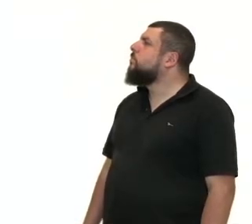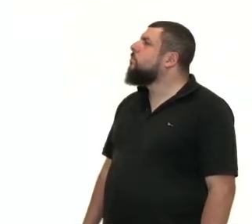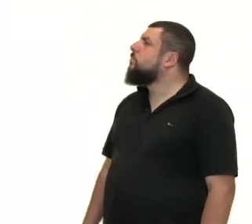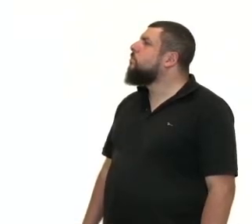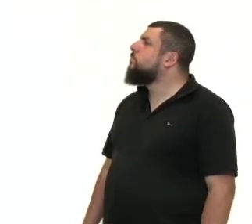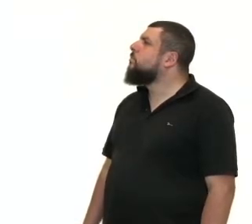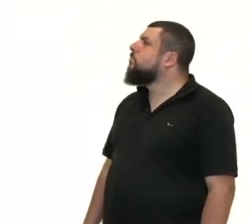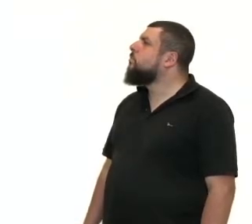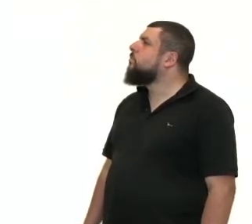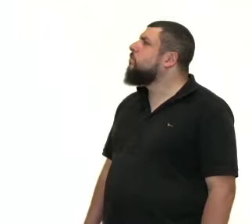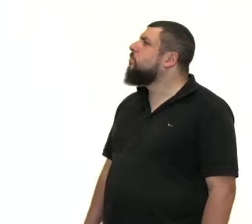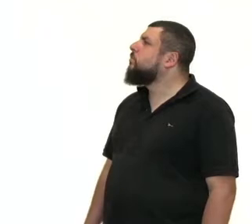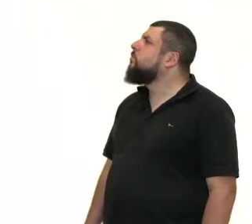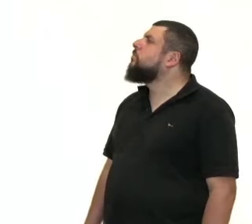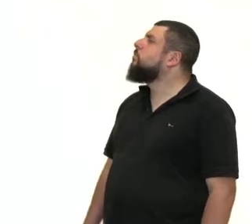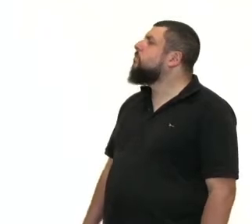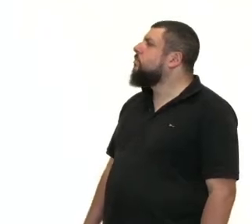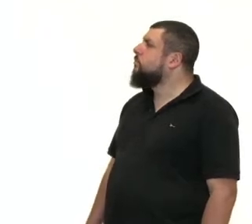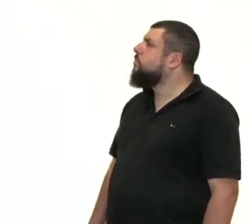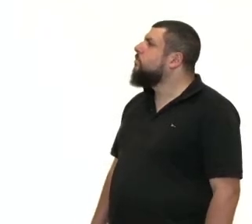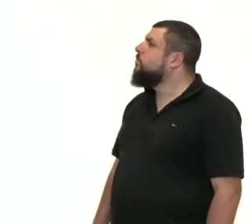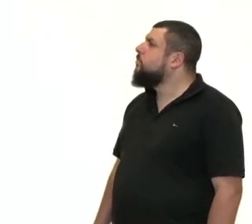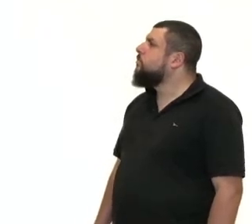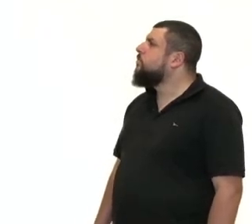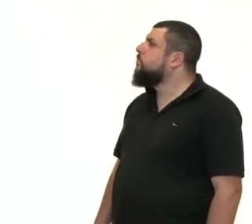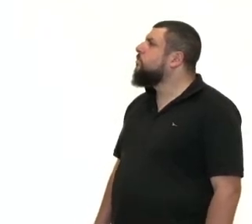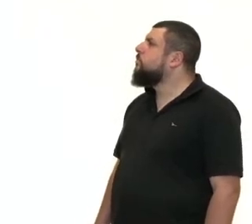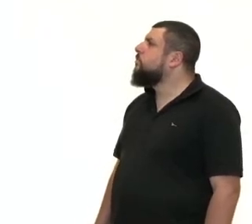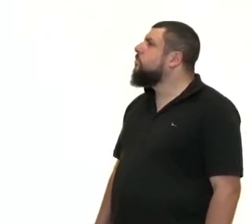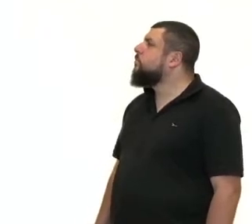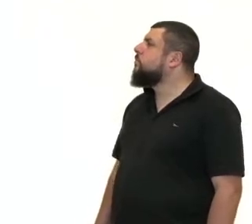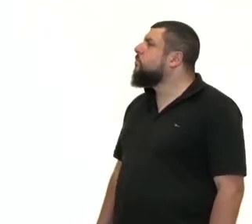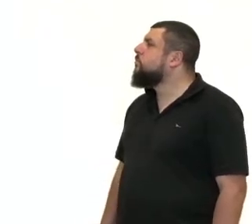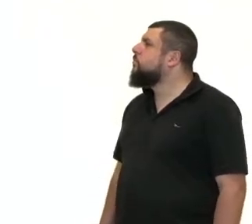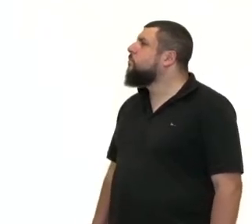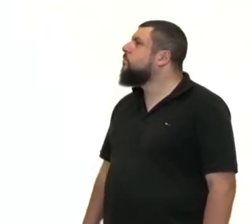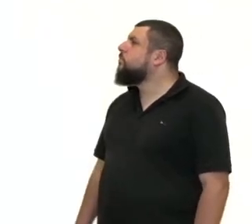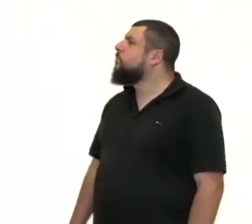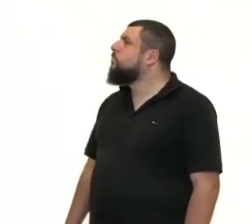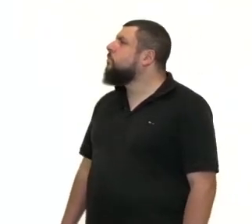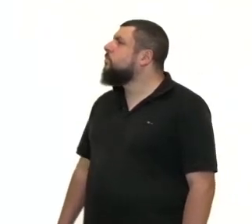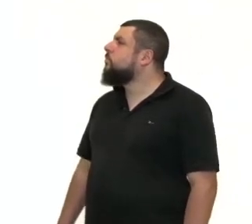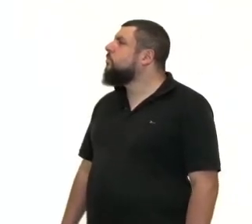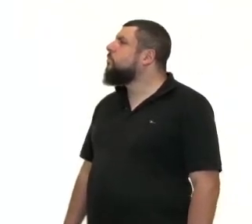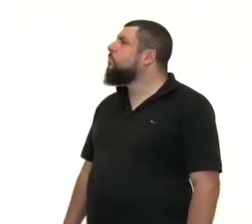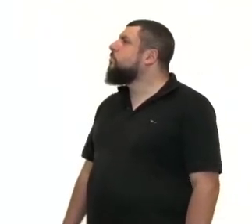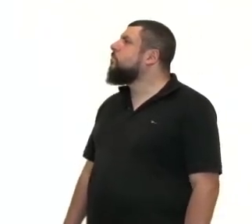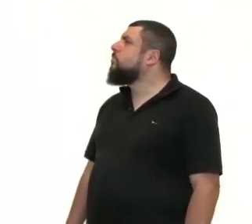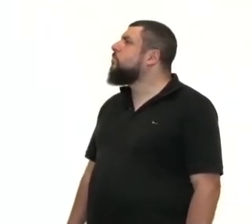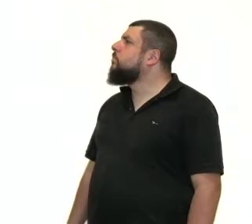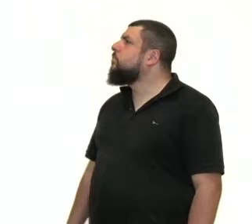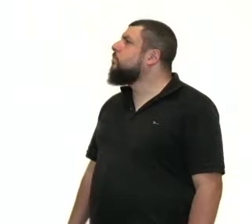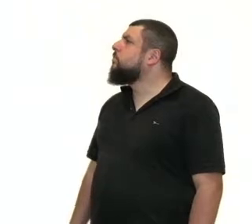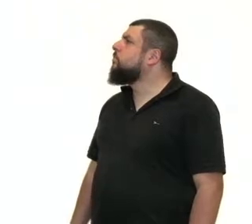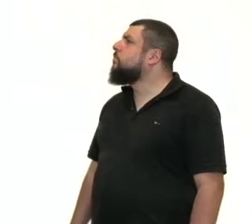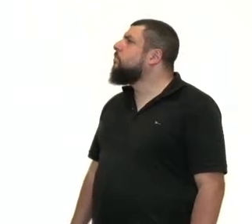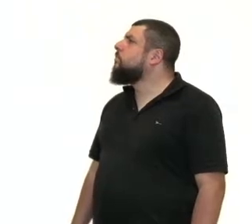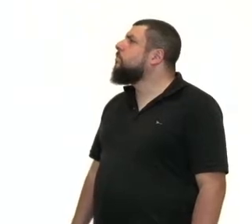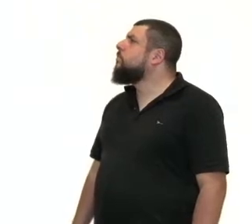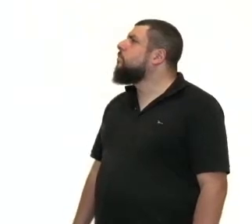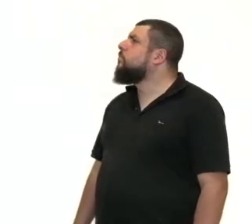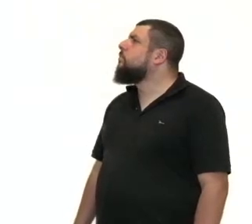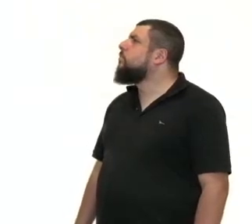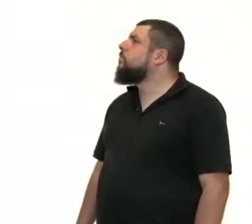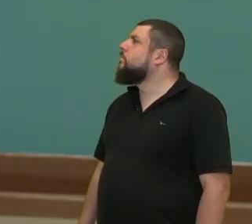realmente delas. Por isso, é tão importante assegurar que as crianças brinquem livres das ações do marketing,